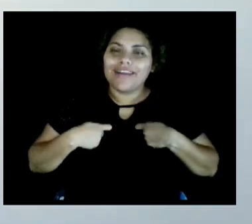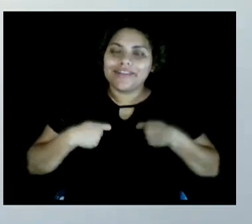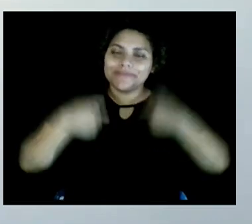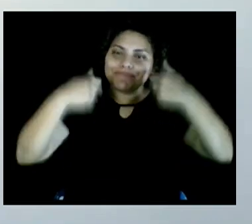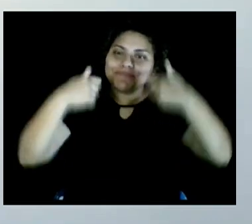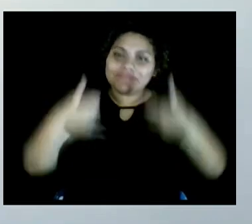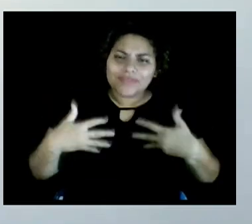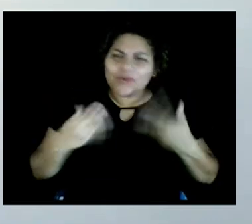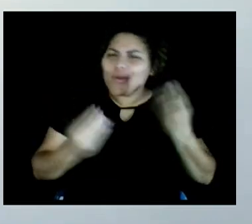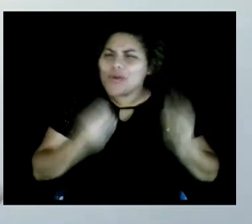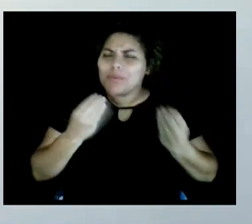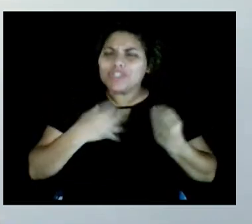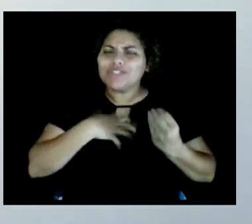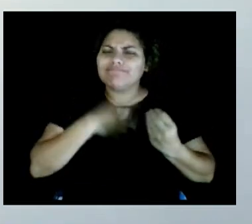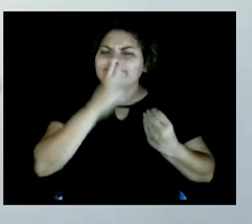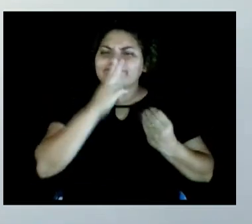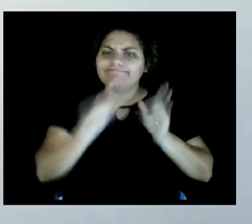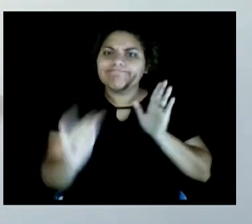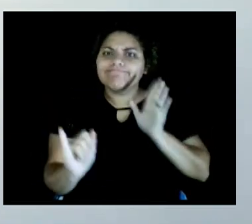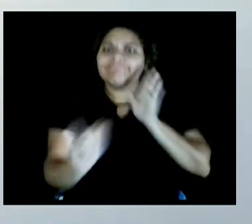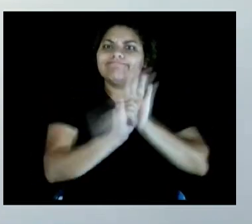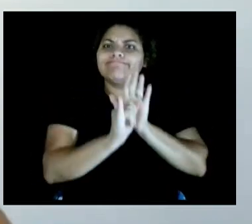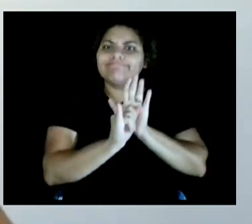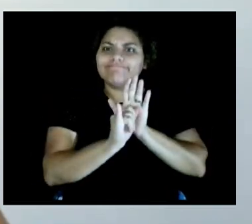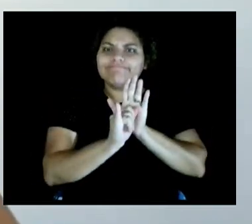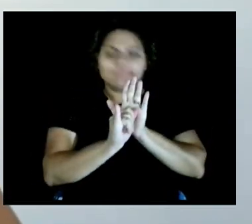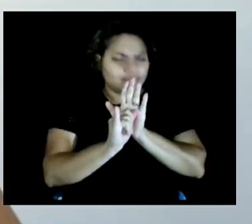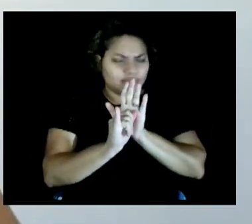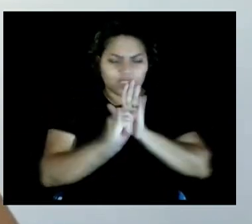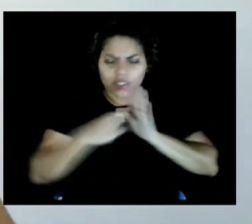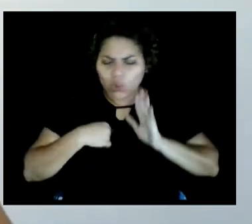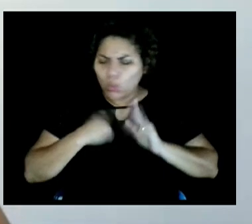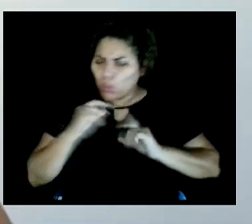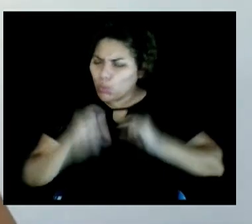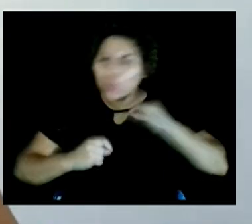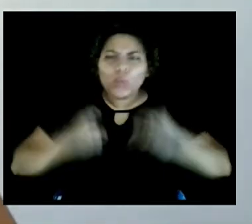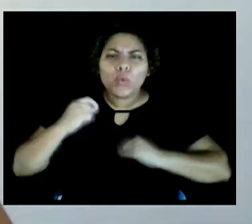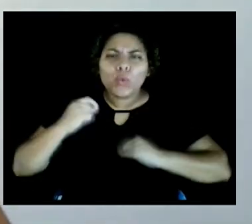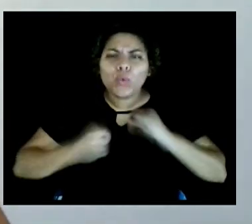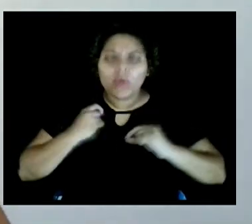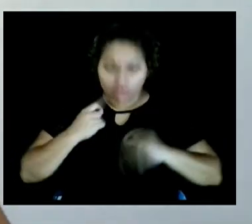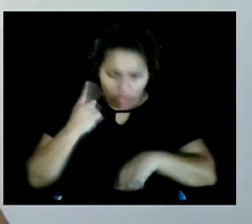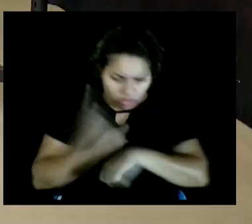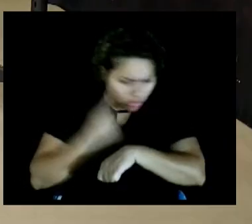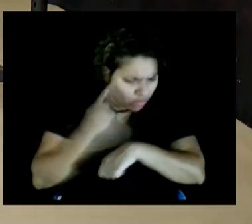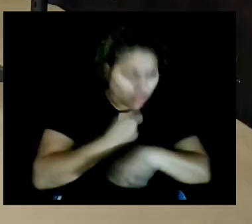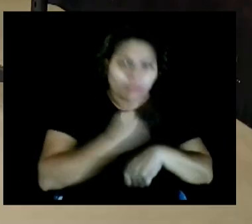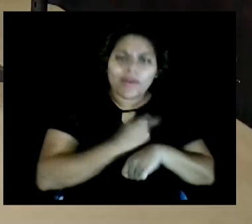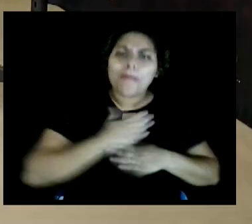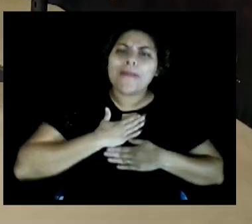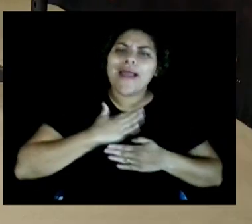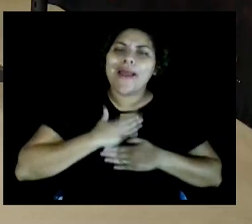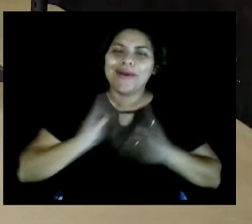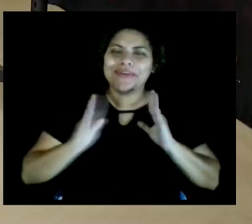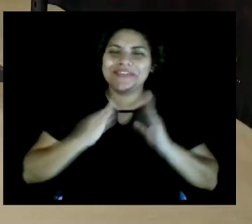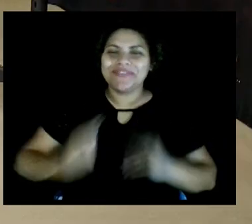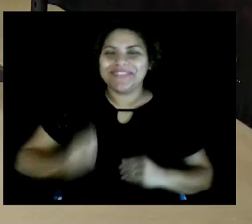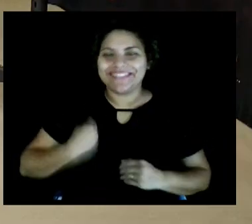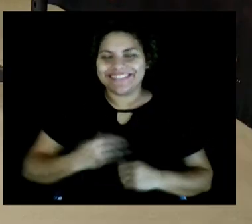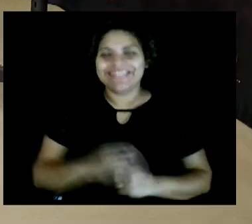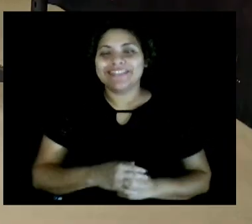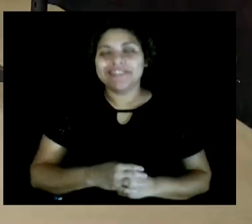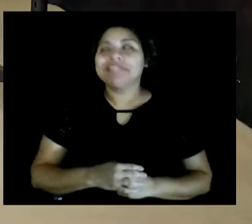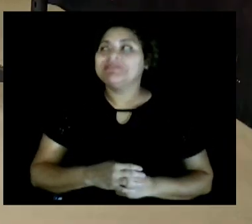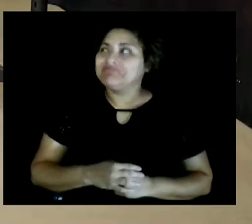identidade, muitas vezes, que ele está descobrindo ali nessa fase da vida. É bem interessante, né? Pode, Raquel,